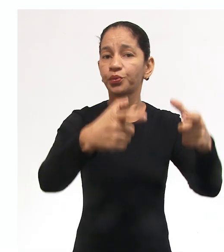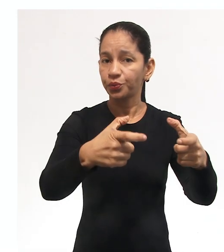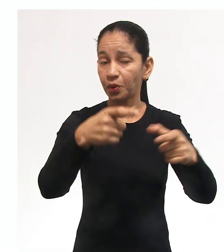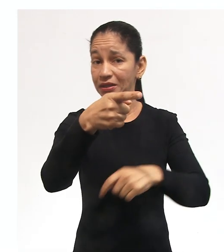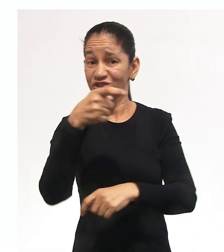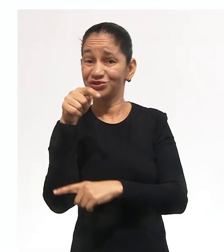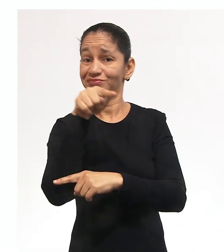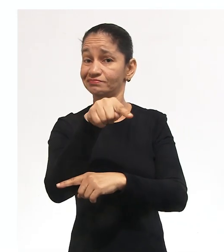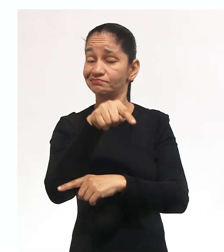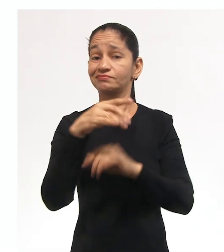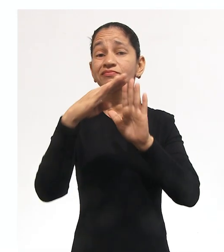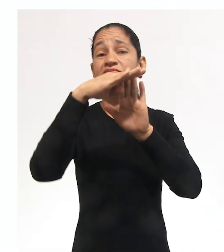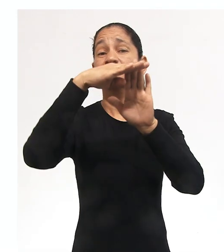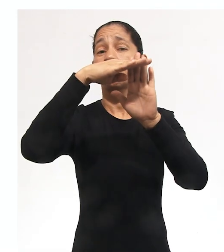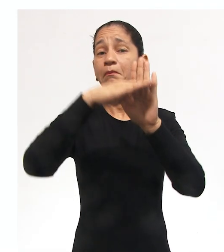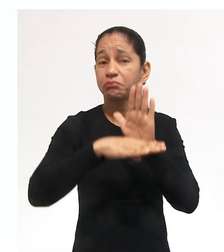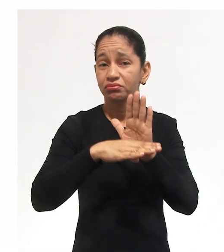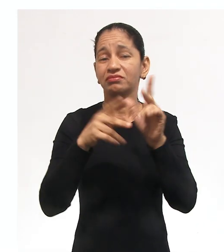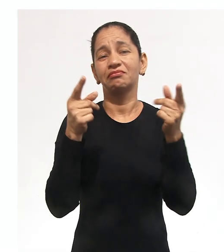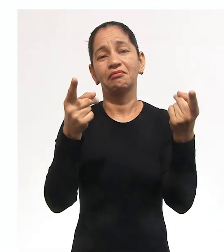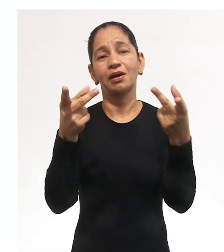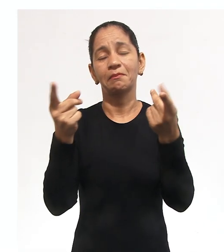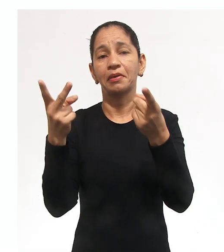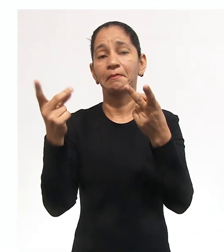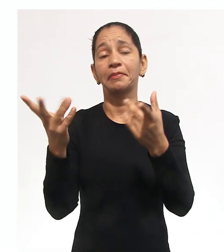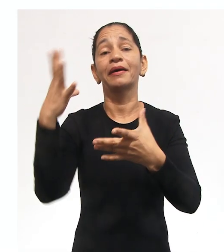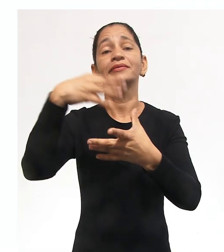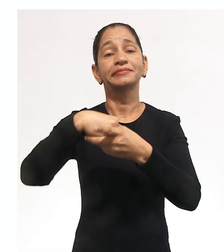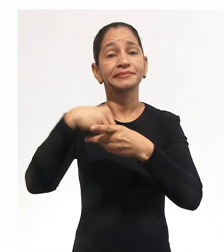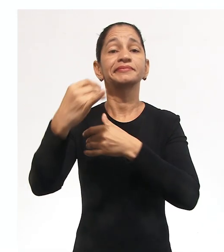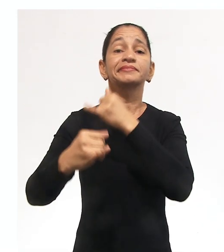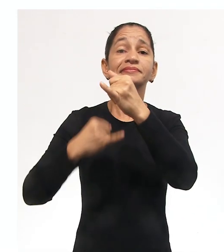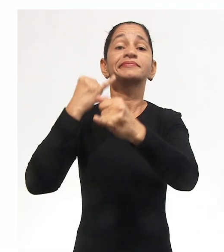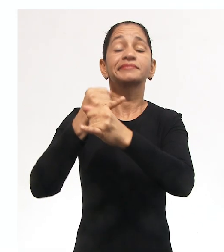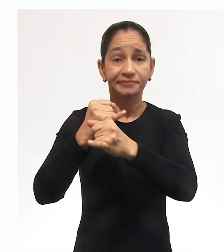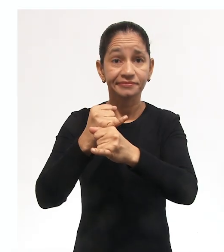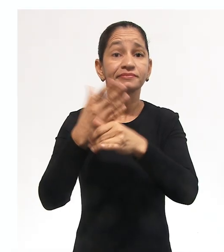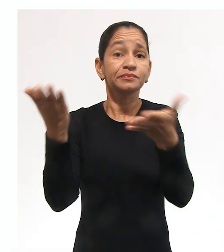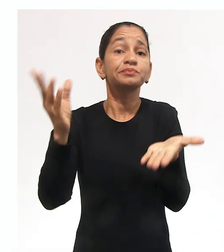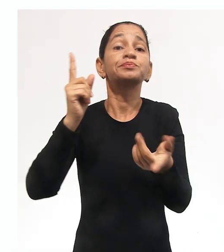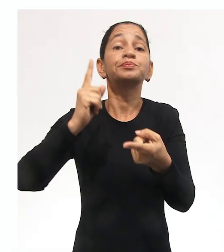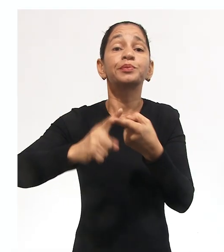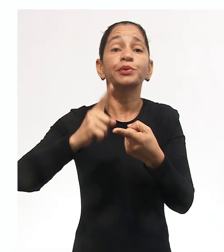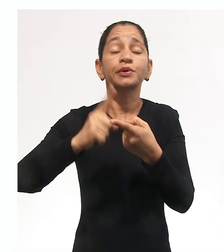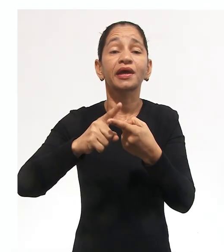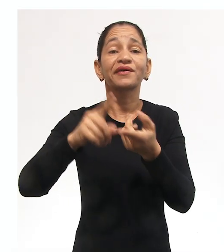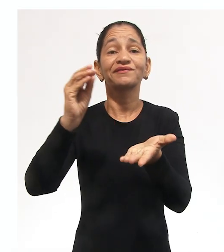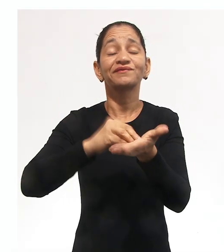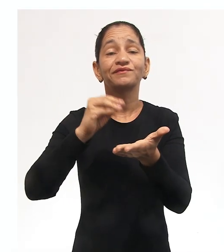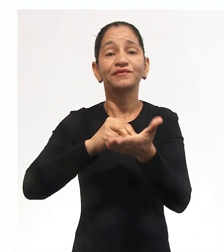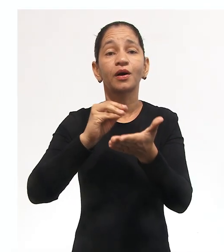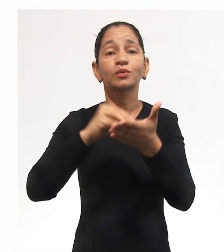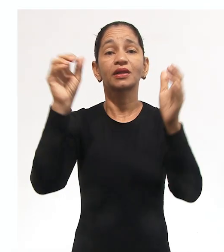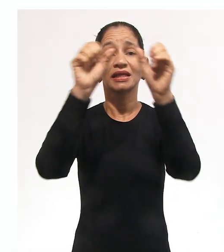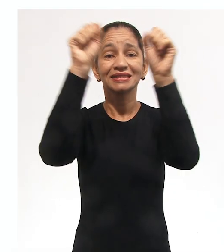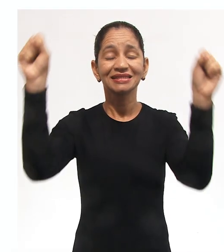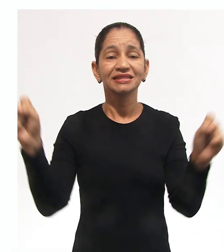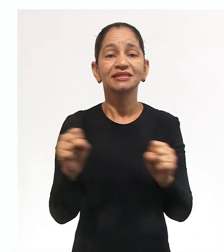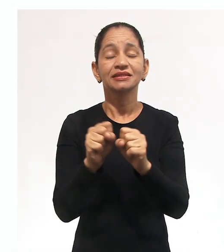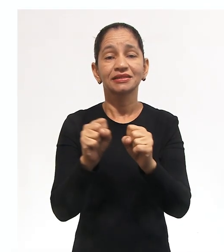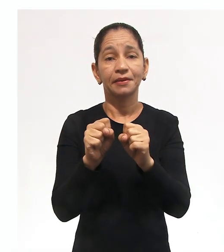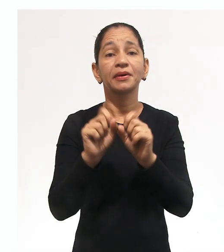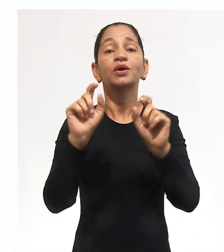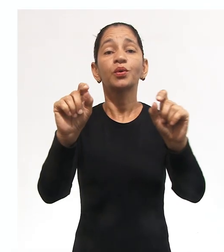possui baixo desempenho de vendas online devido à ausência de um sistema